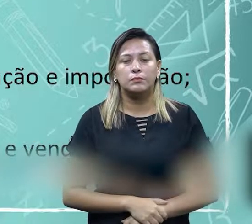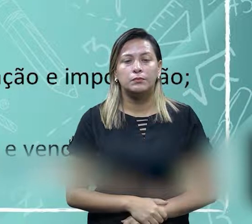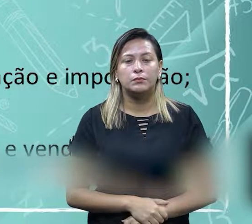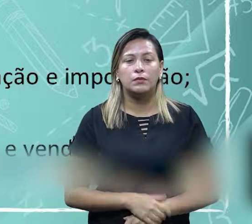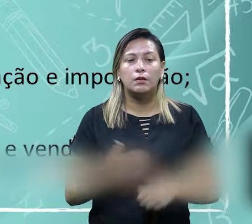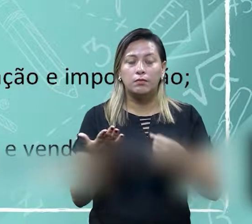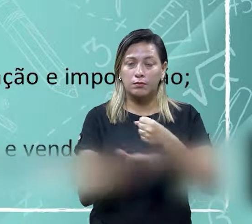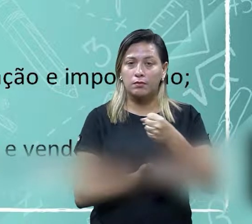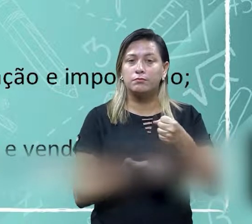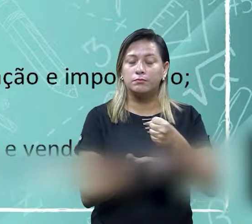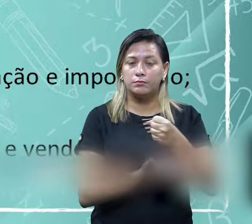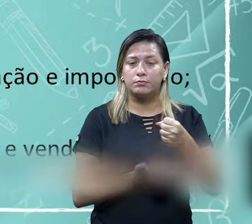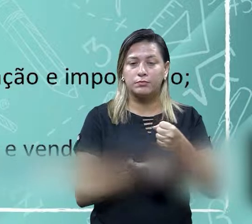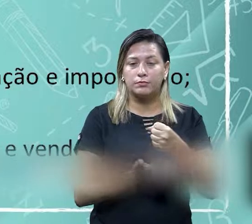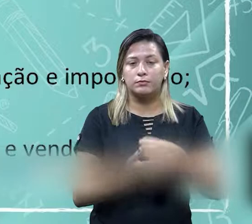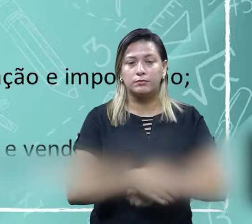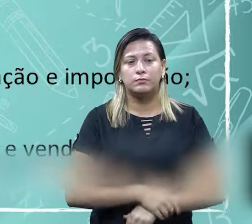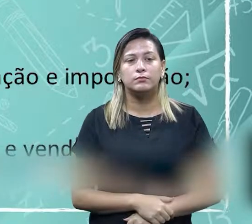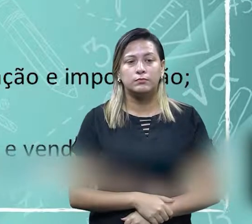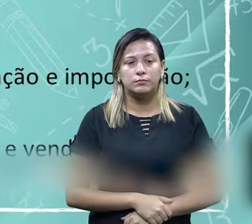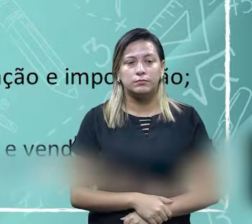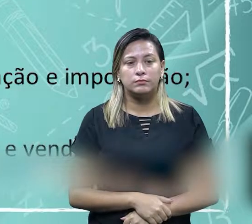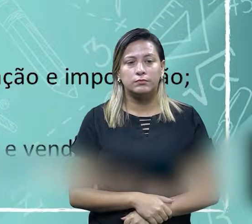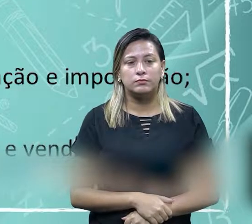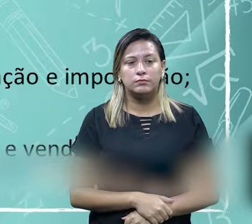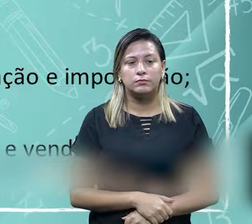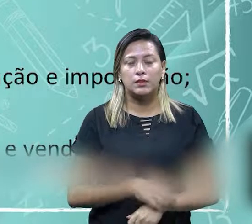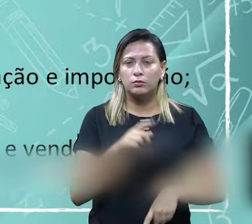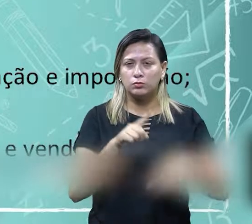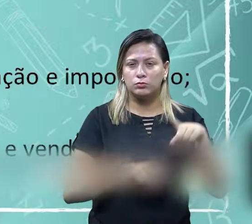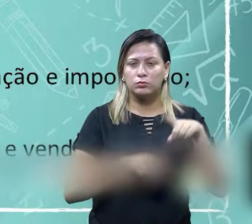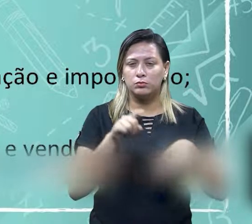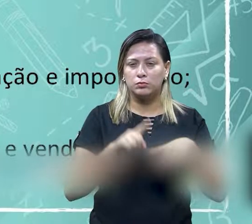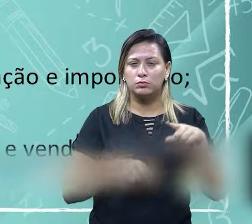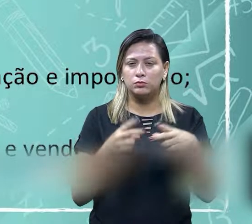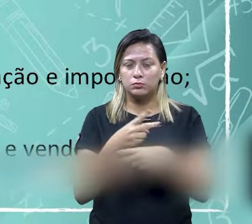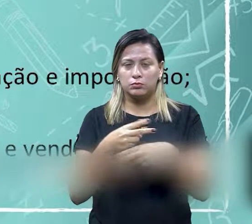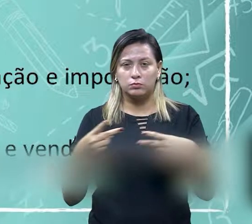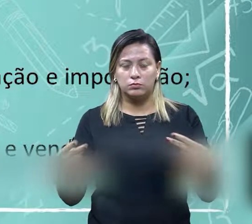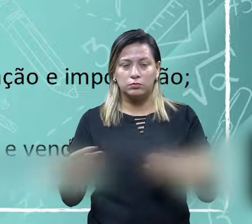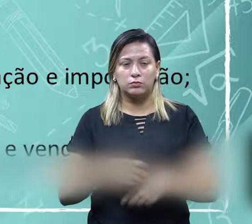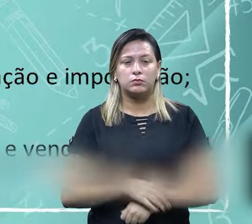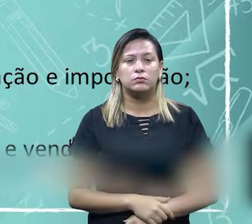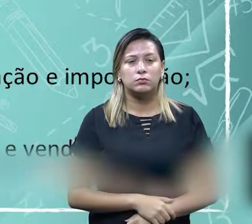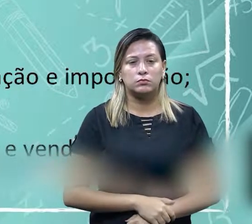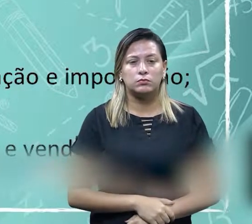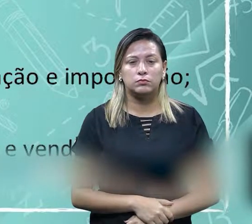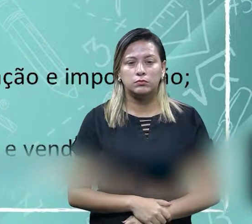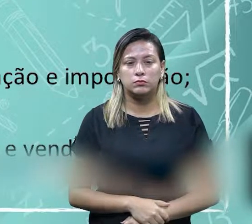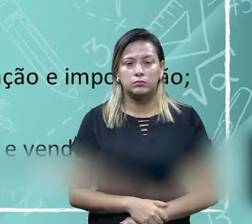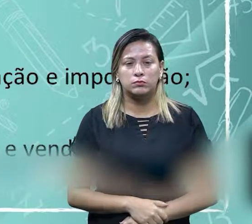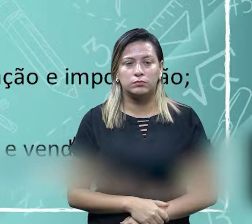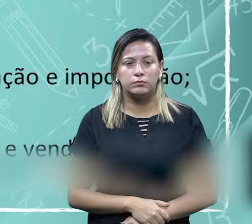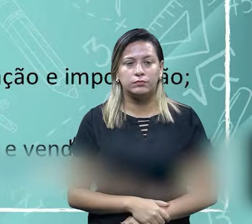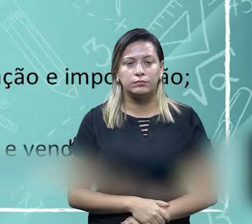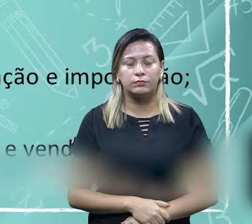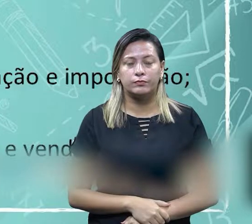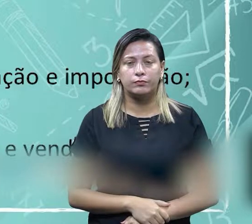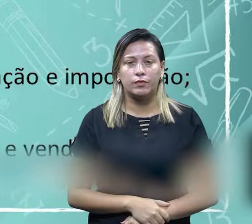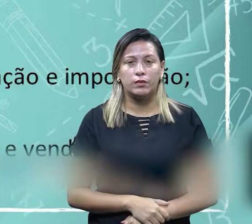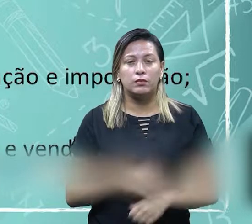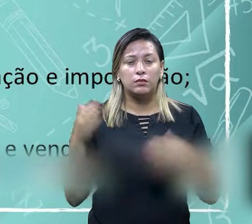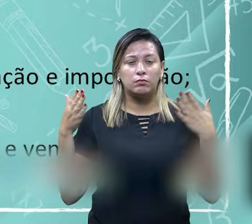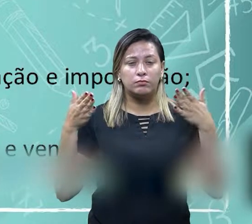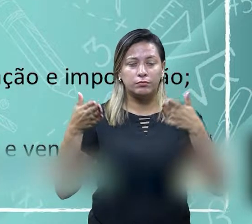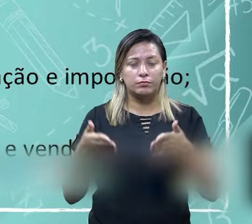de regulamentação de diversos produtos. E geralmente tem que deixar claro ao produtor